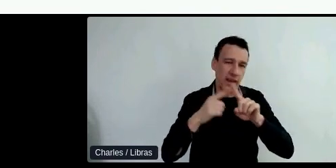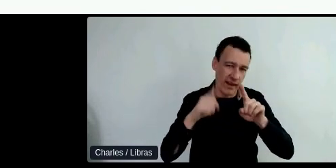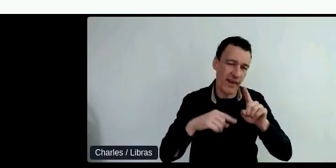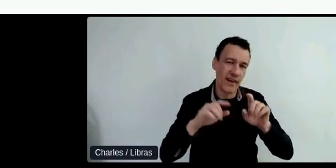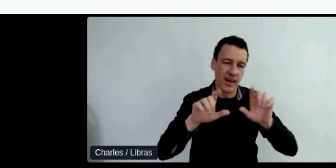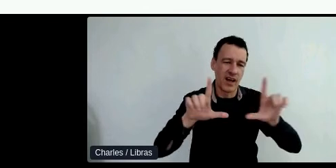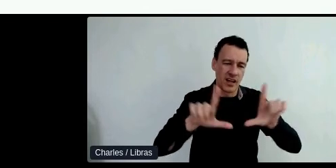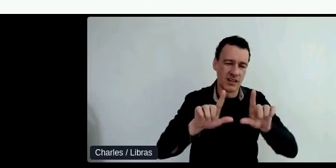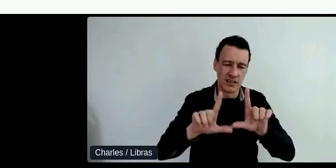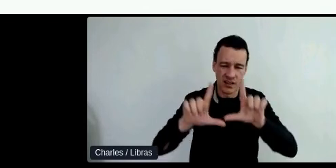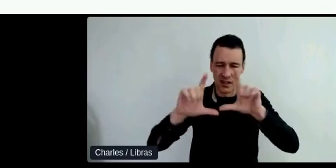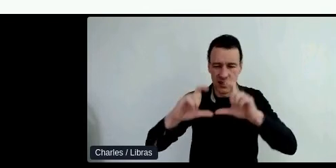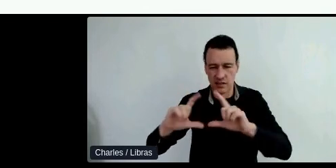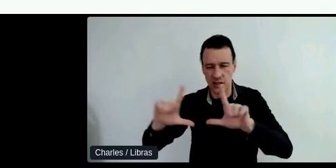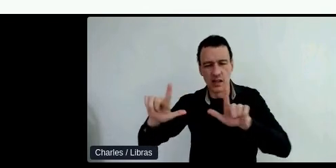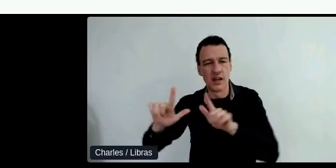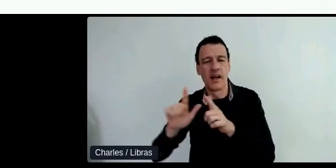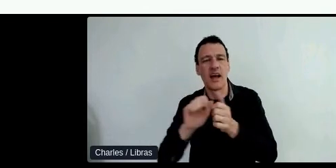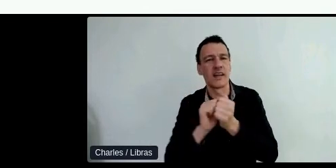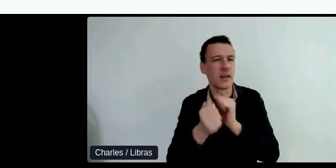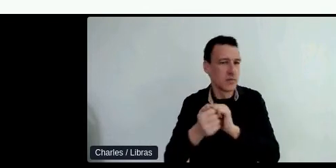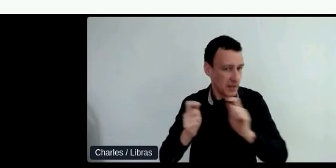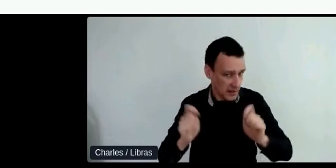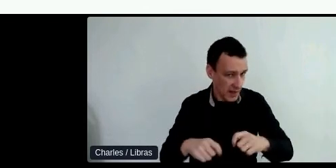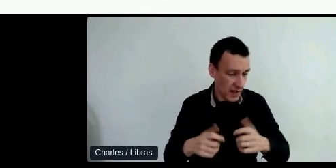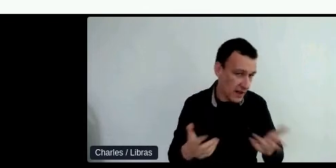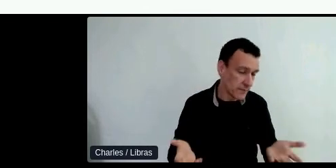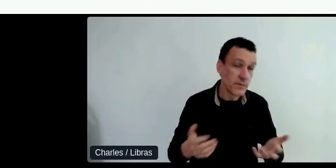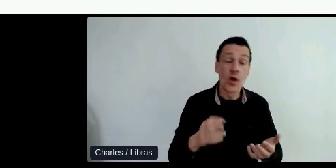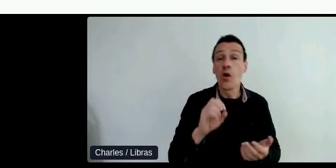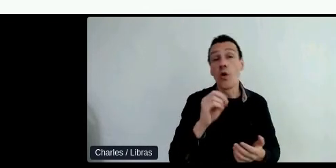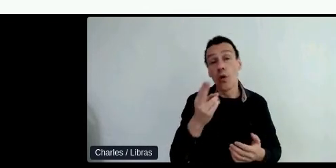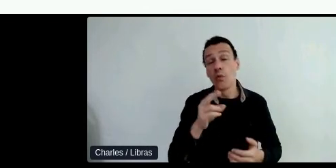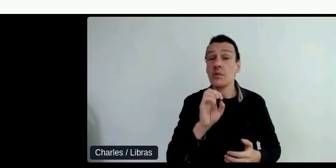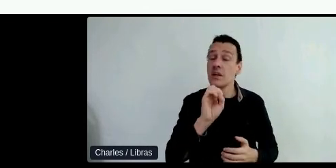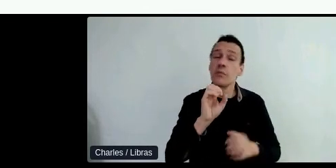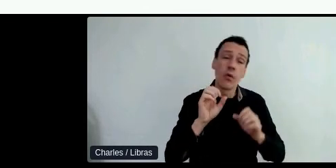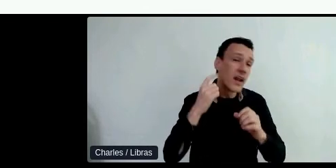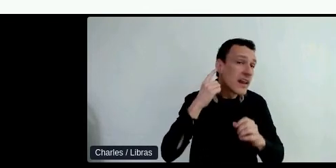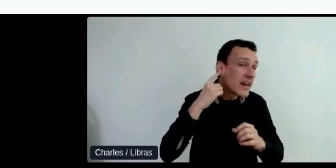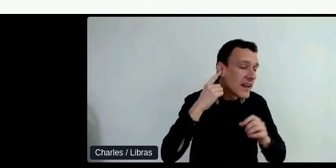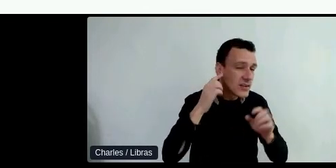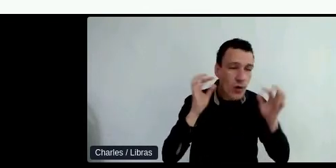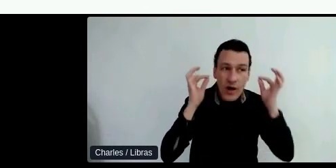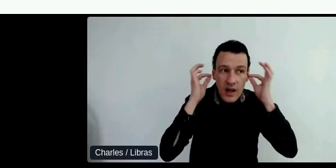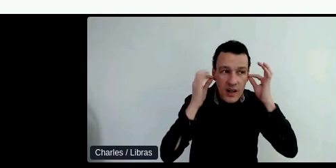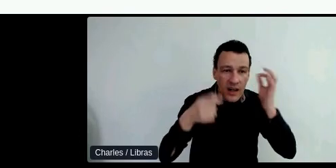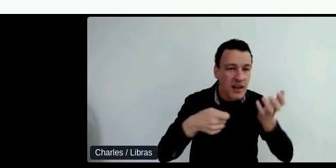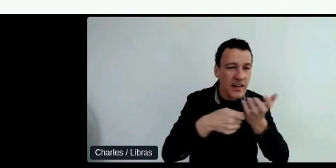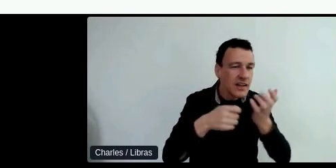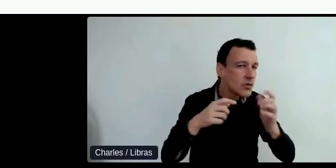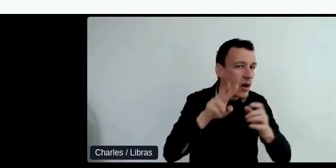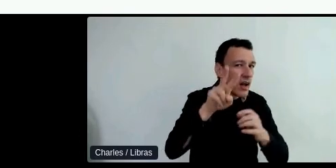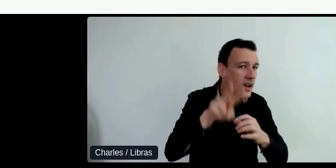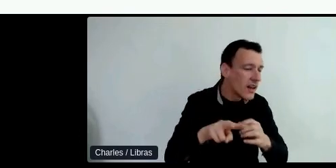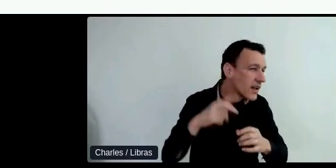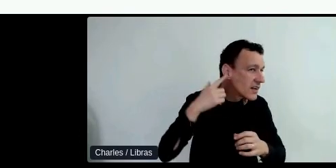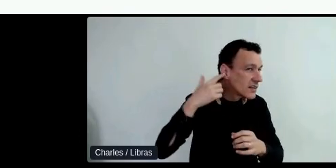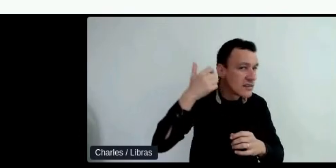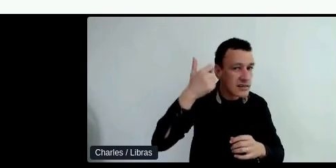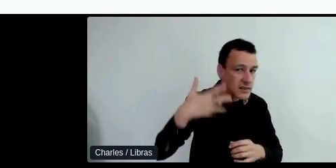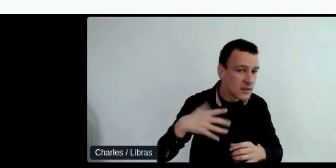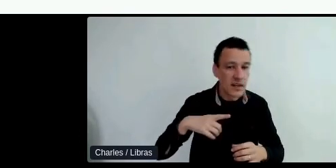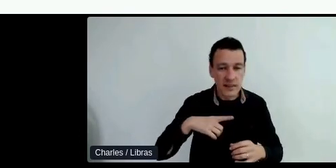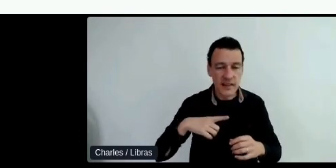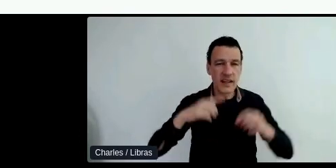conseguir acessar. Se eu utilizar um leitor de telas, o leitor de telas vai acessar ali as tags corretinhas ali, vai passar por títulos, vai passar